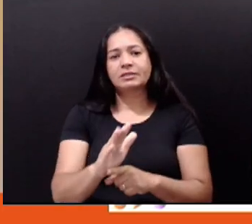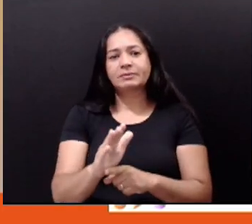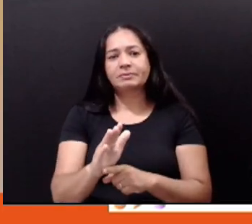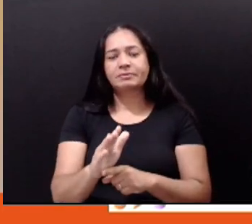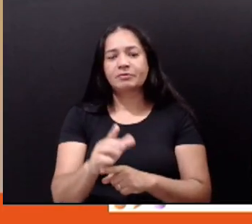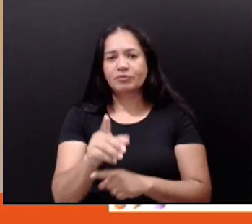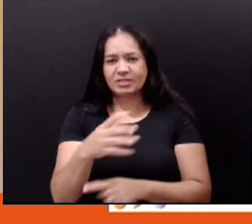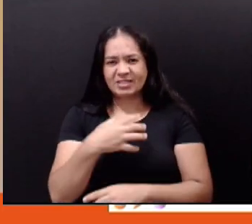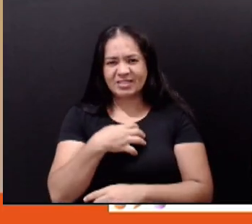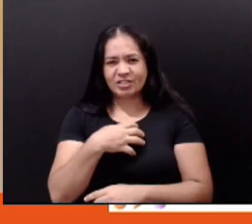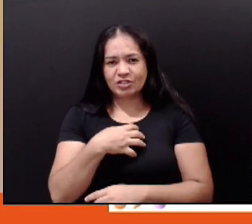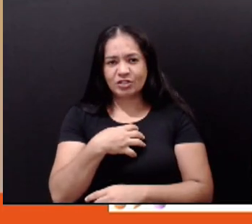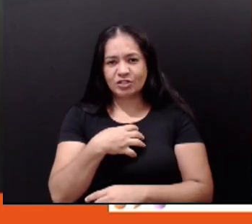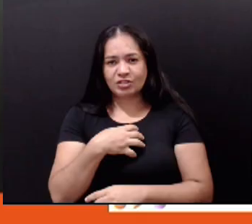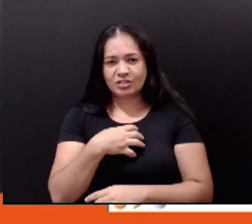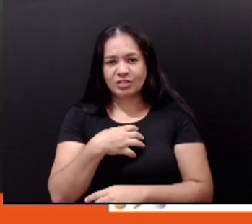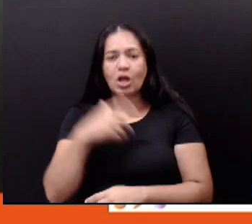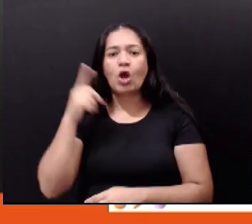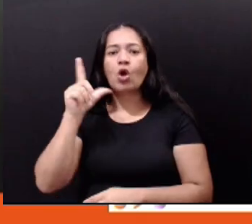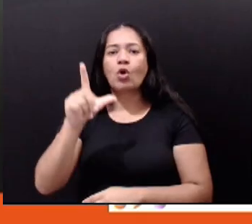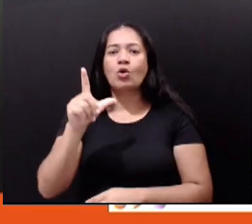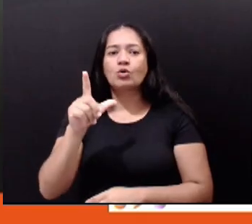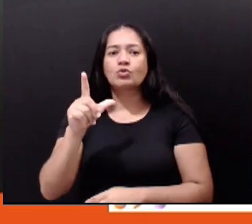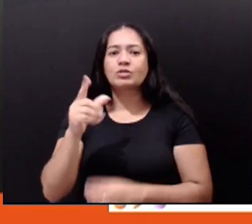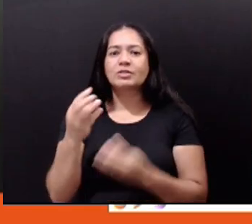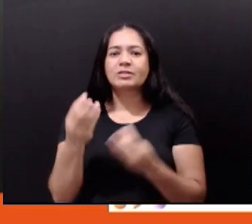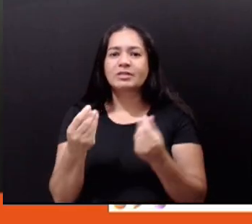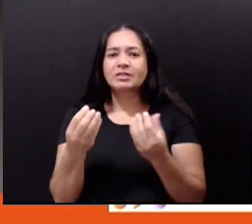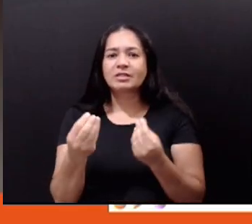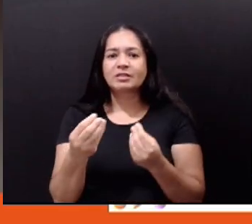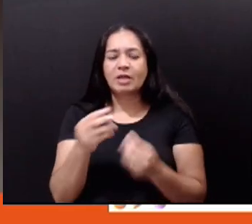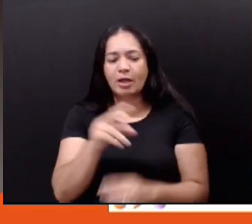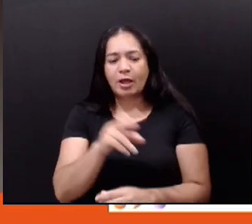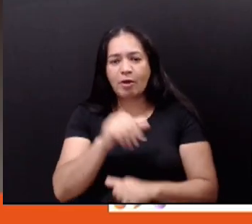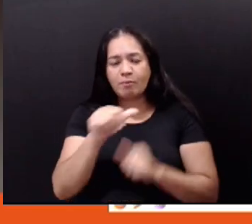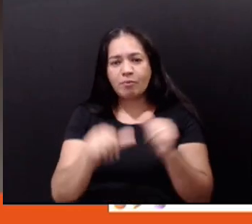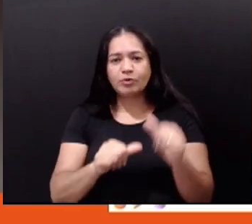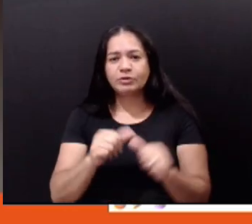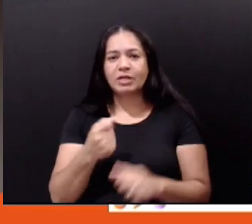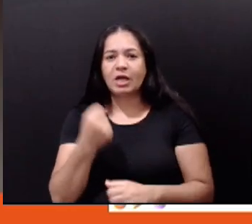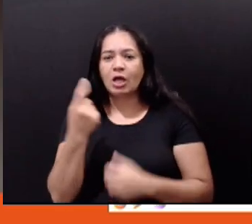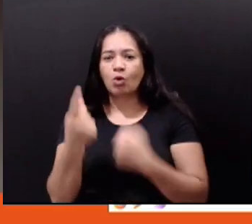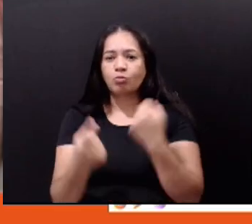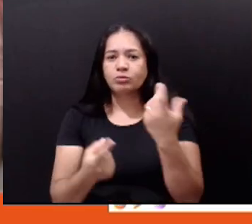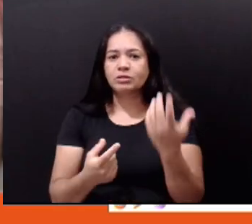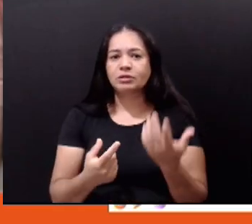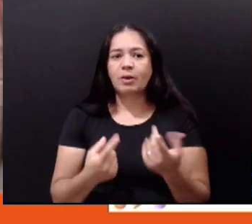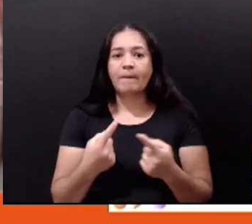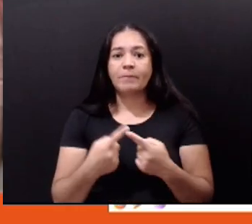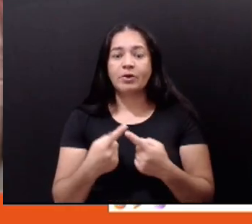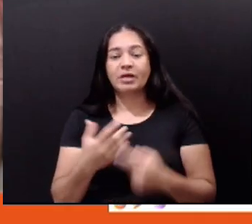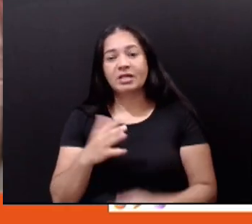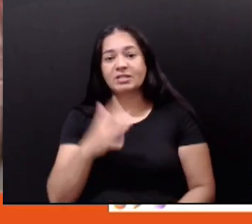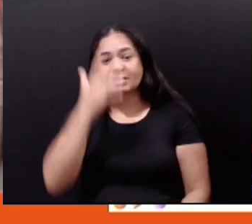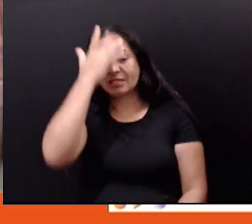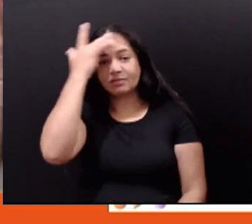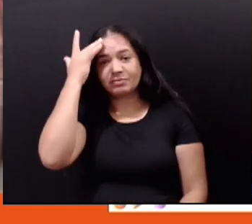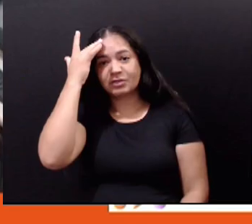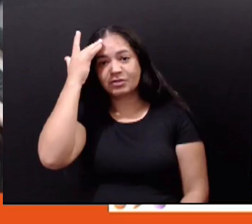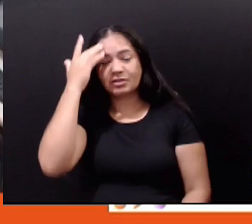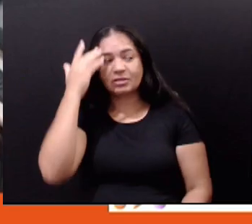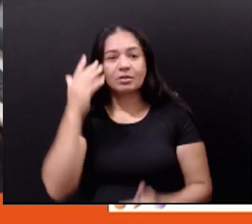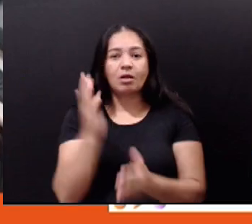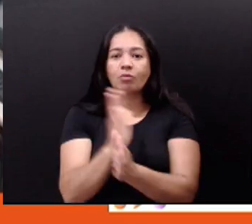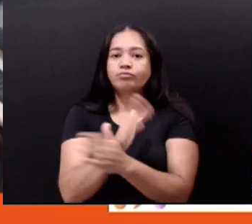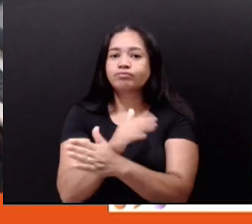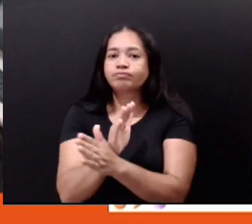assistência consegue abarcar, consegue reverter muitos quadros? Porque, de certa forma, as pessoas também estão perdidas e sem informação, muitas